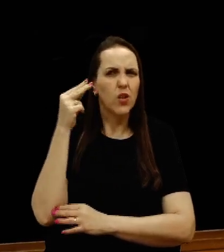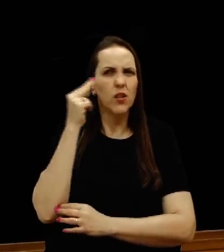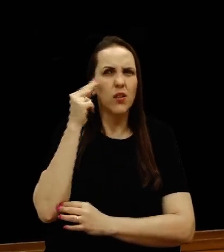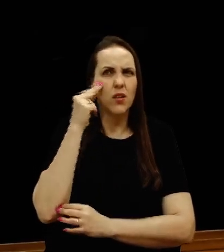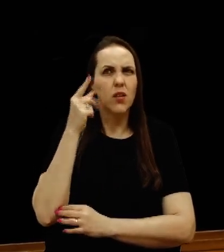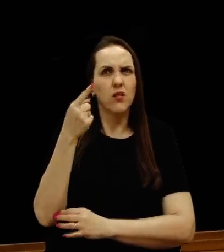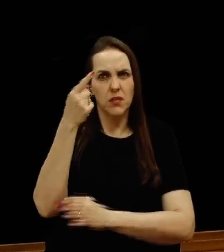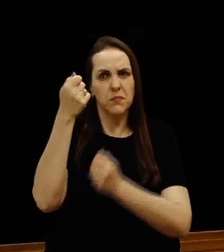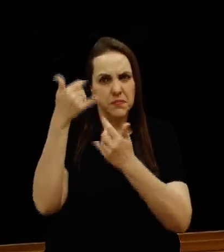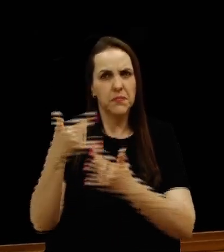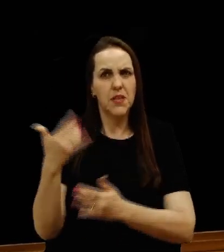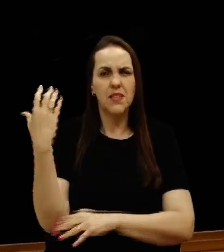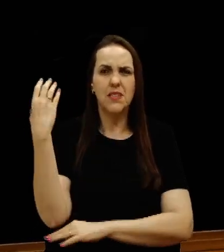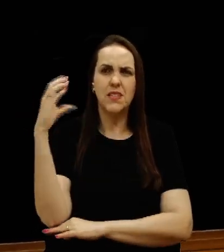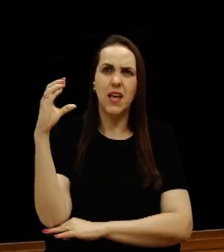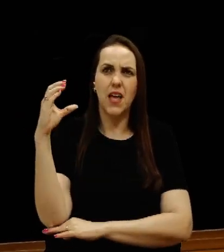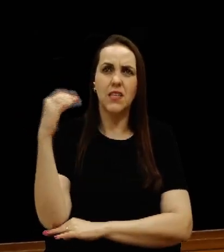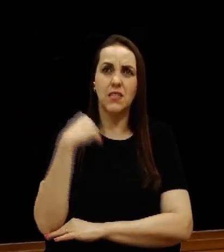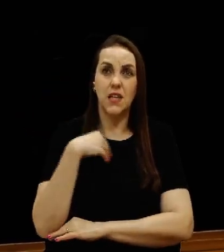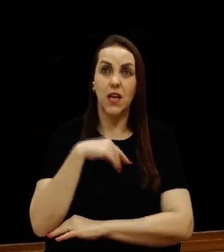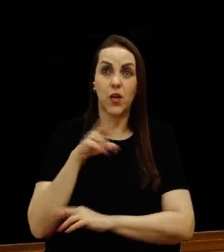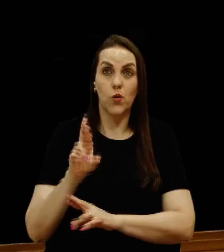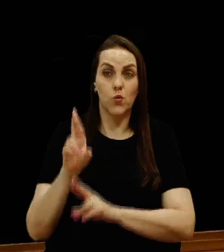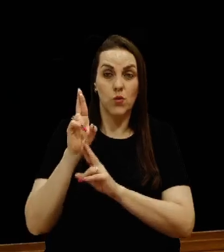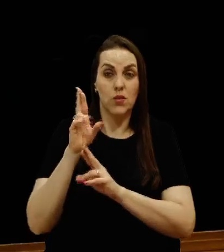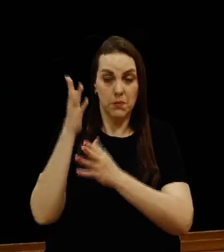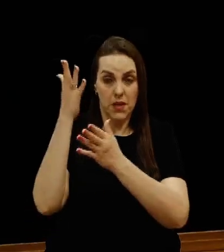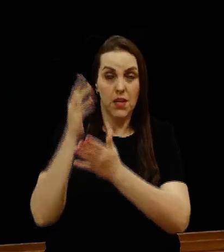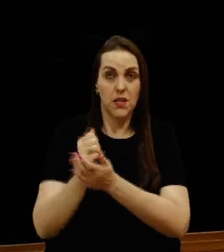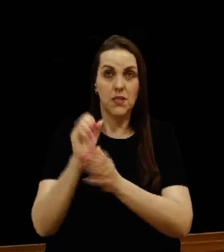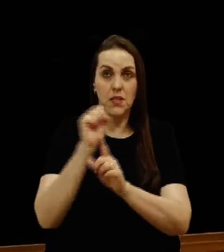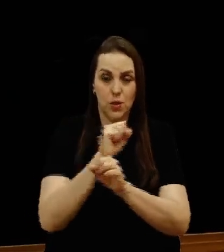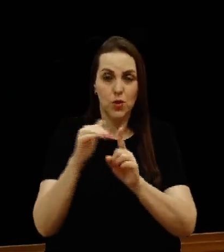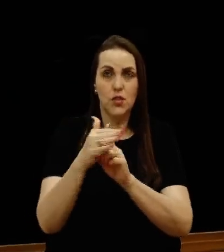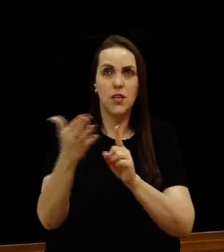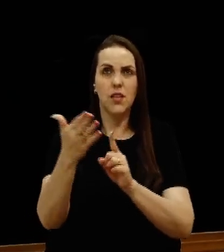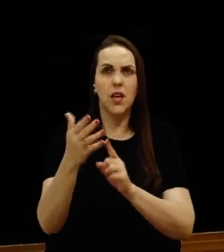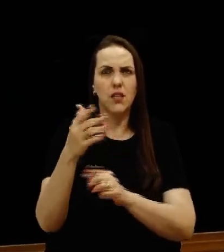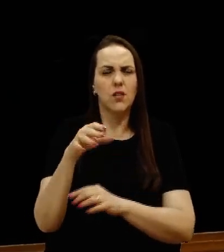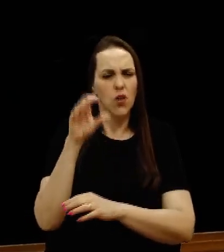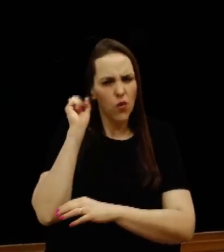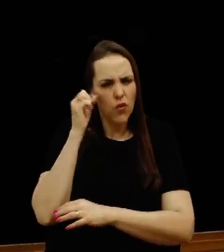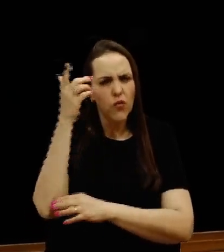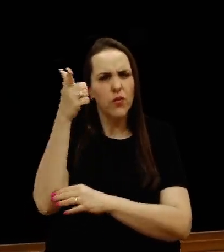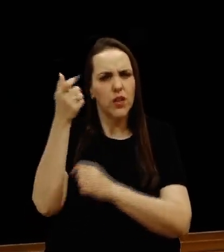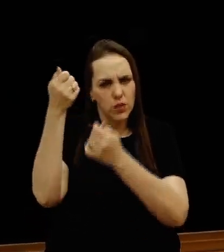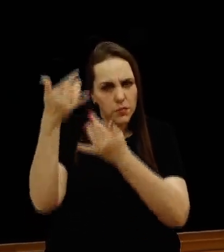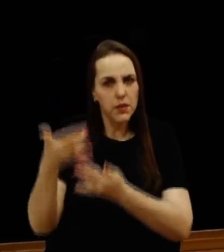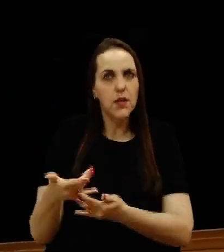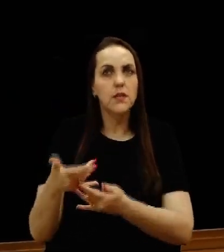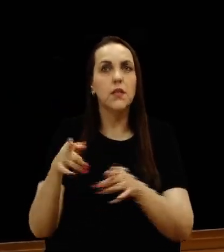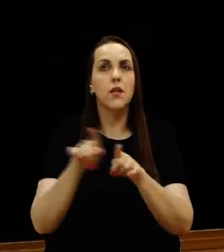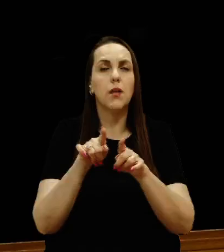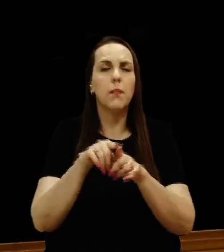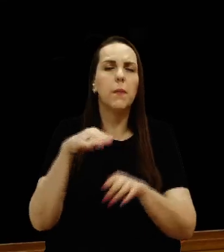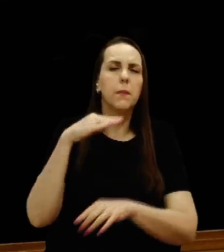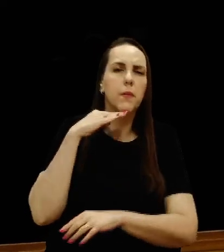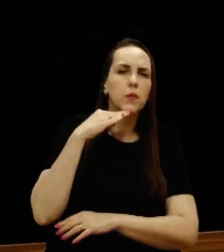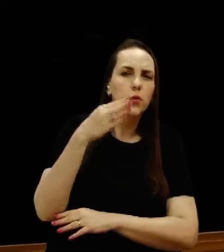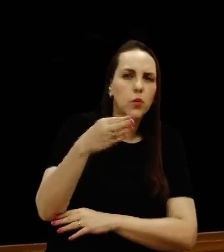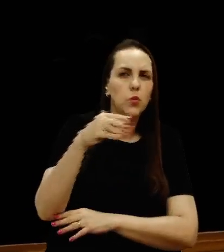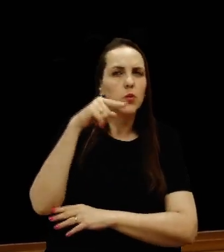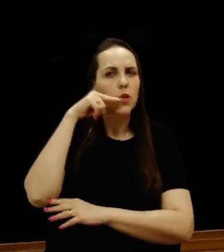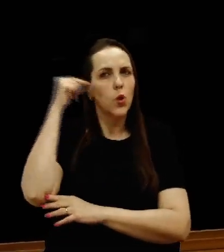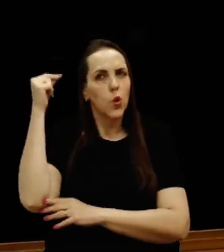esperançoso na sociedade, porque eu ouvi o senhor falar, o vereador Alexandre Bortoluz, o vereador Aldonei, falar muito